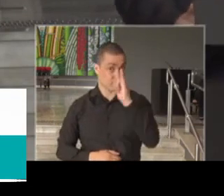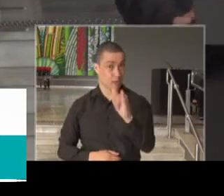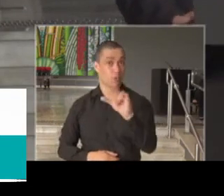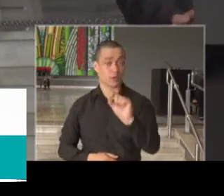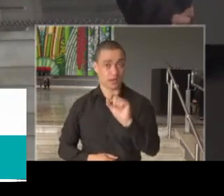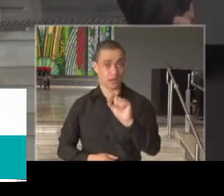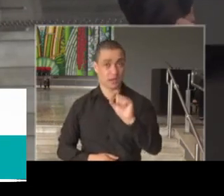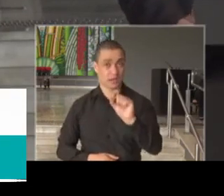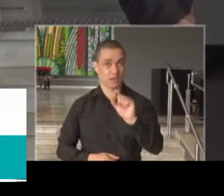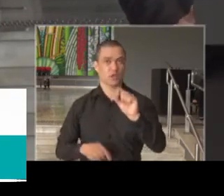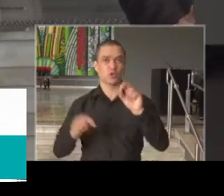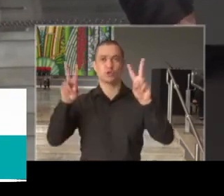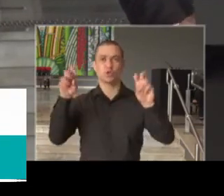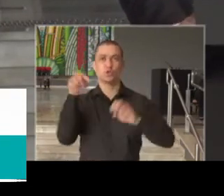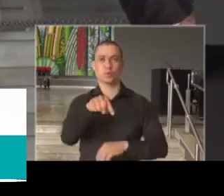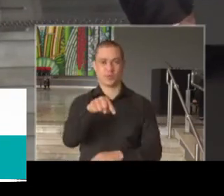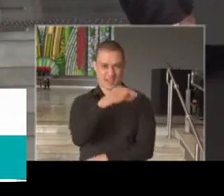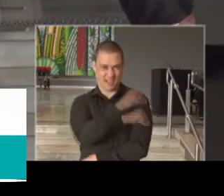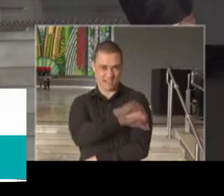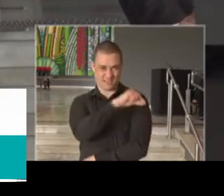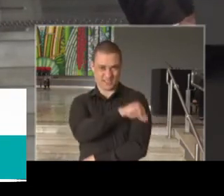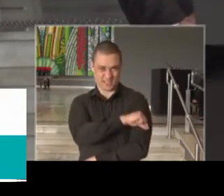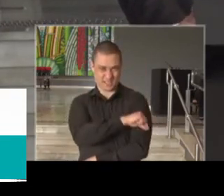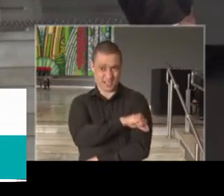com relação a essa vacina,